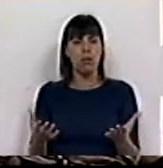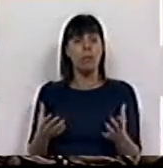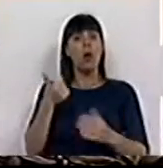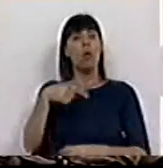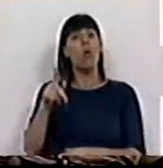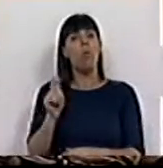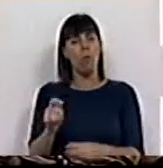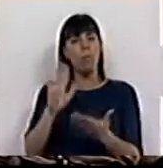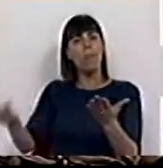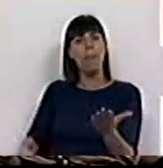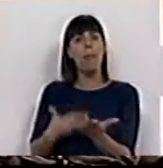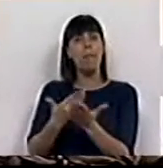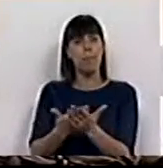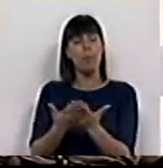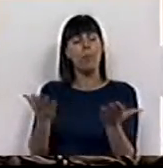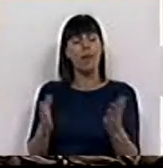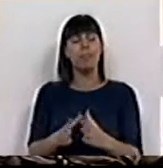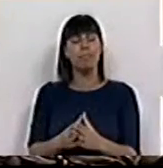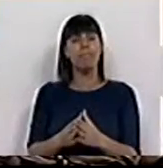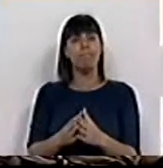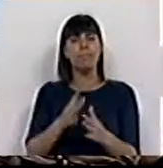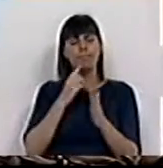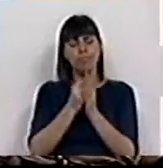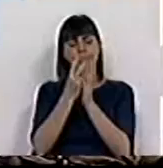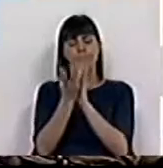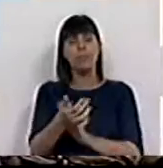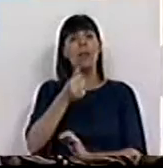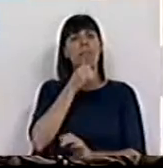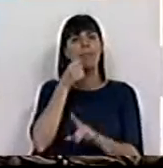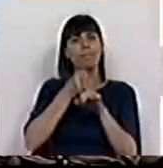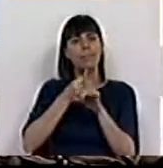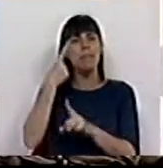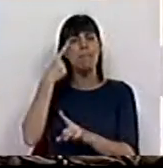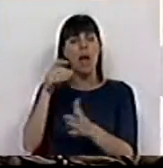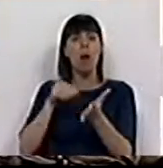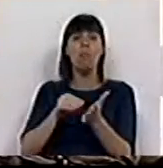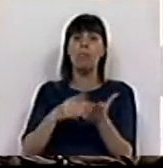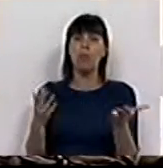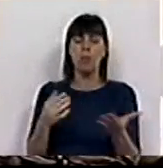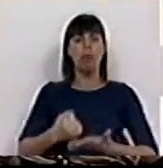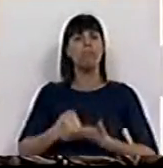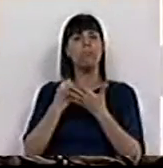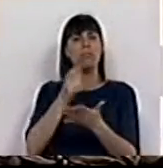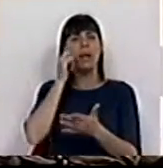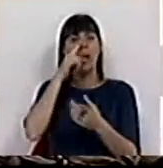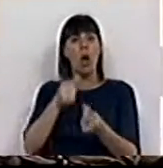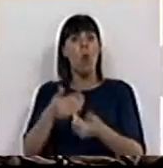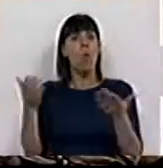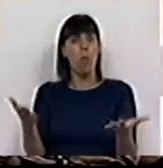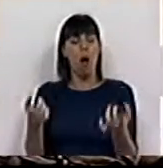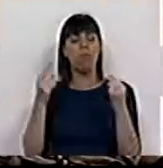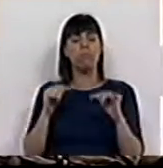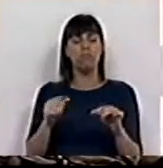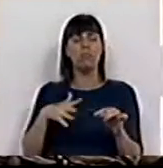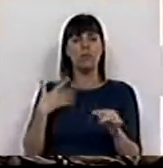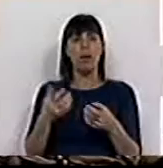O Bloco de Esquerda propõe, por isso, uma série de medidas para combater a pobreza, apoiar quem menos tem e